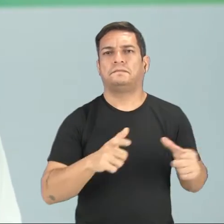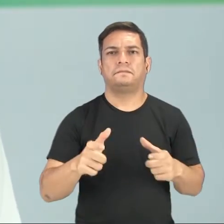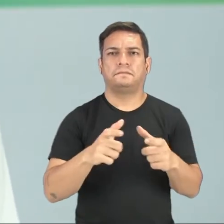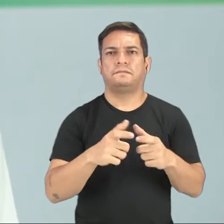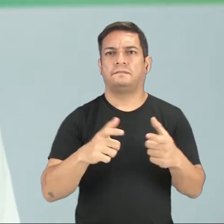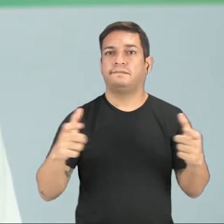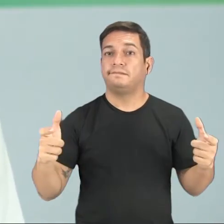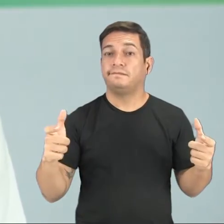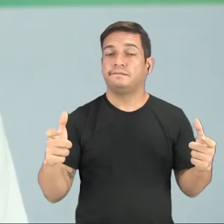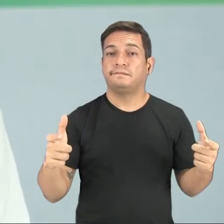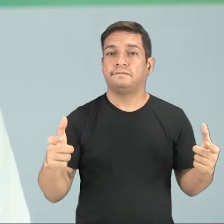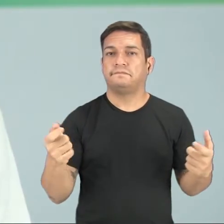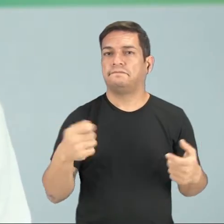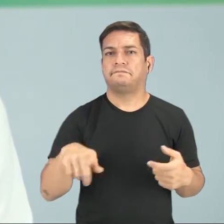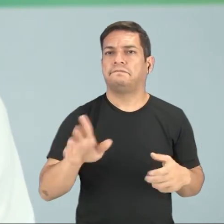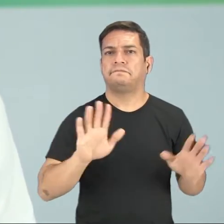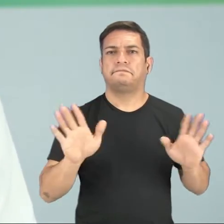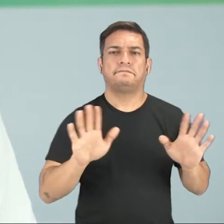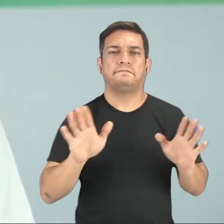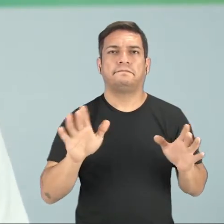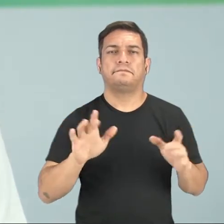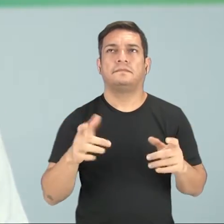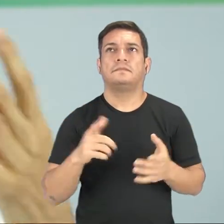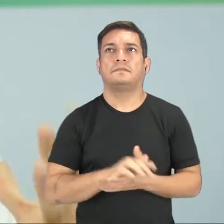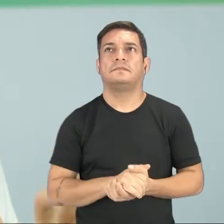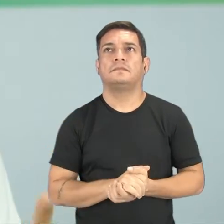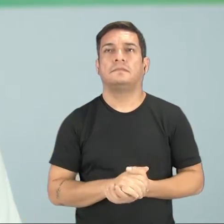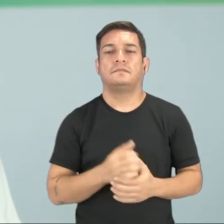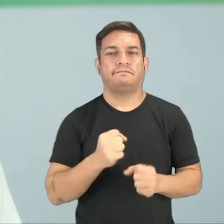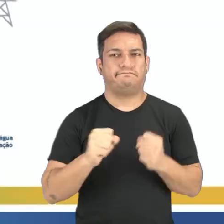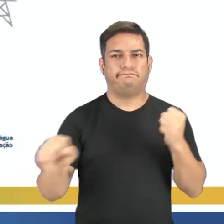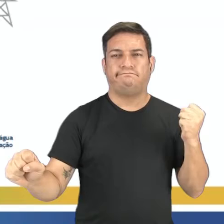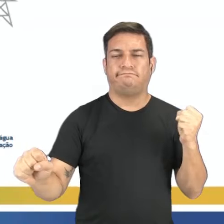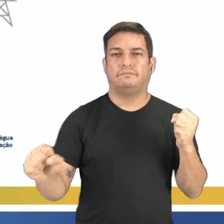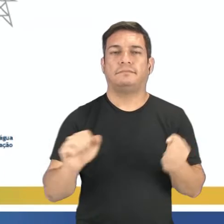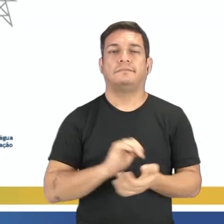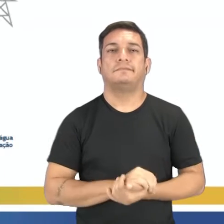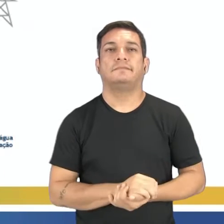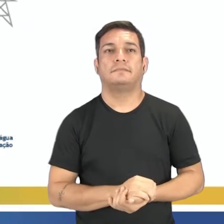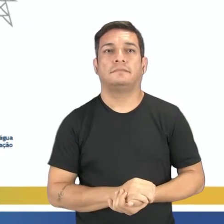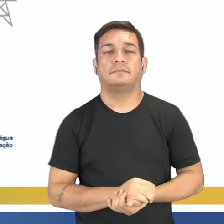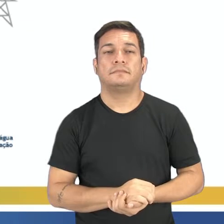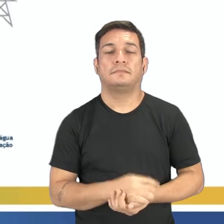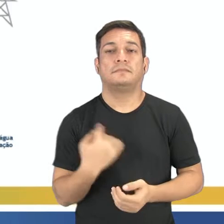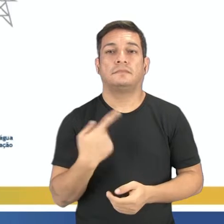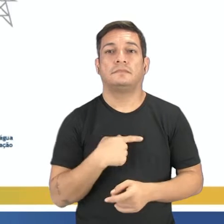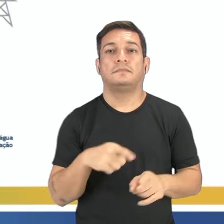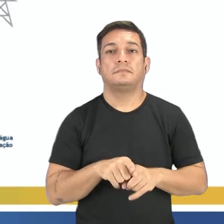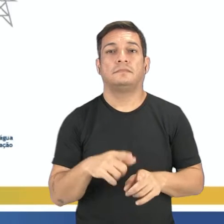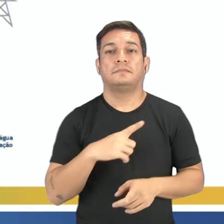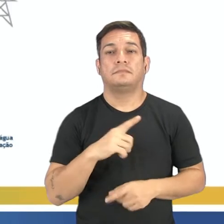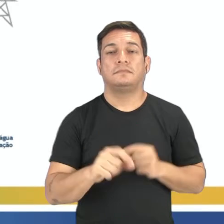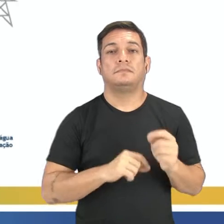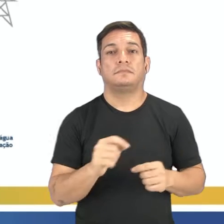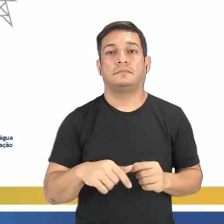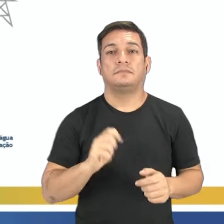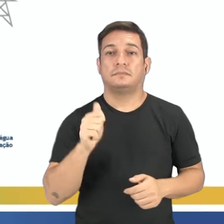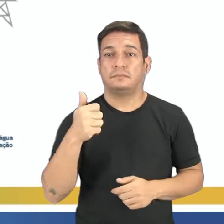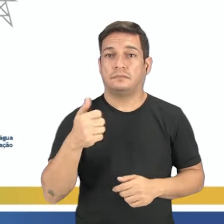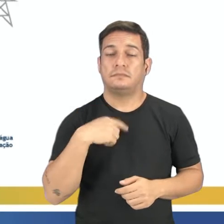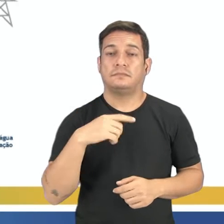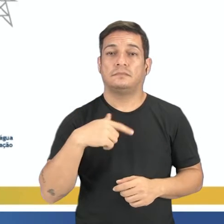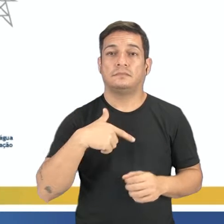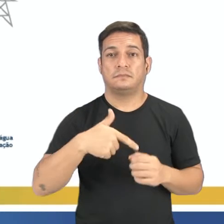grande, né? Não precisa devastar uma área enorme. E nós também temos uma grande disponibilidade